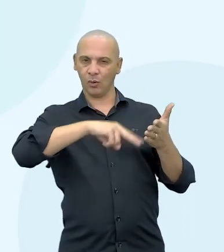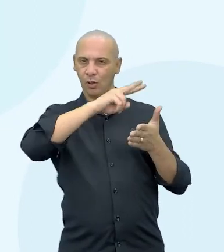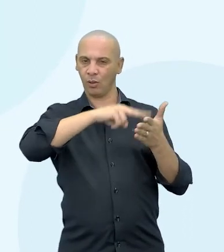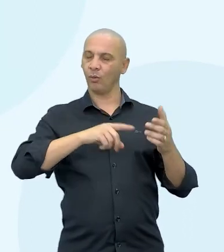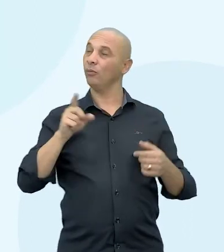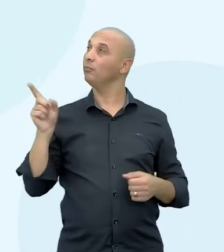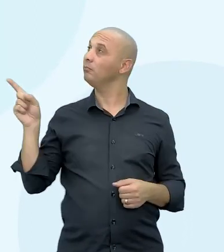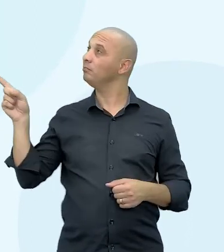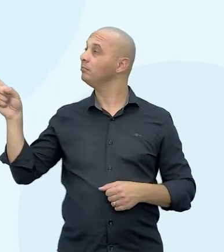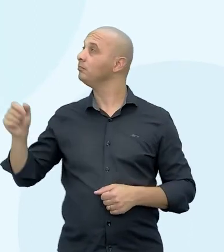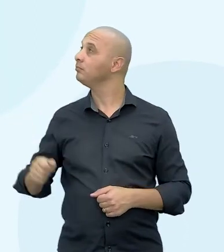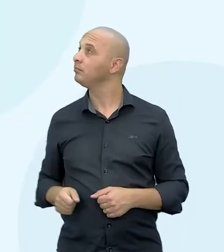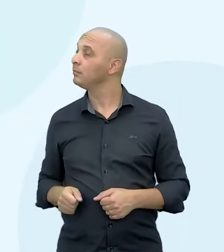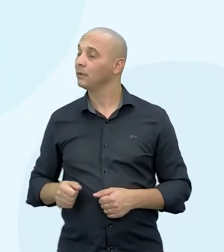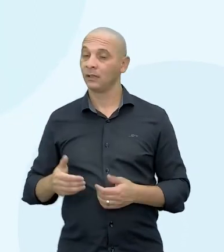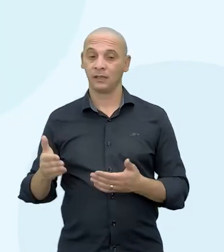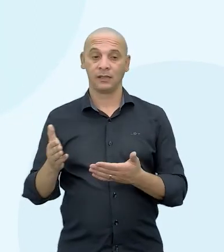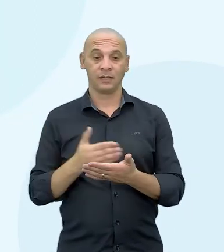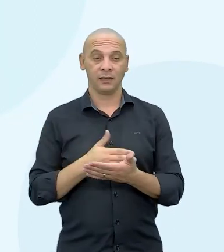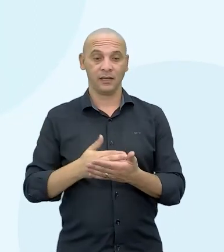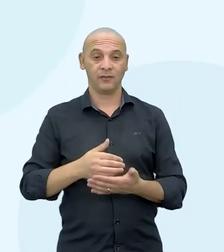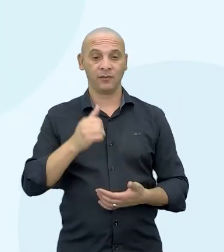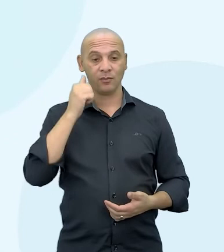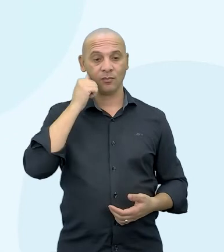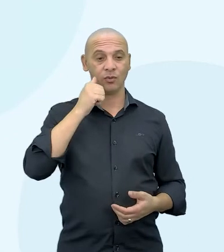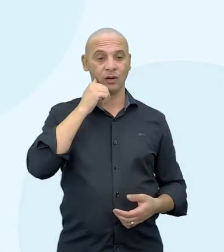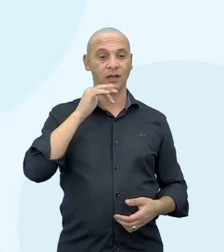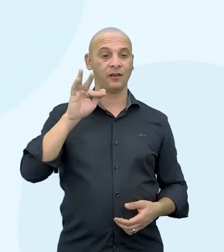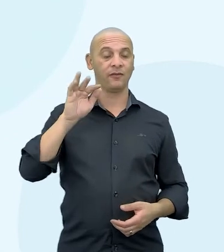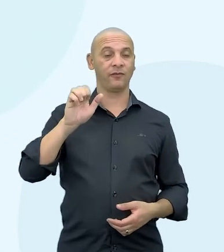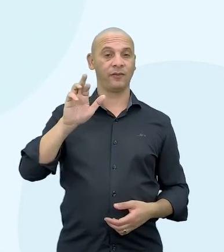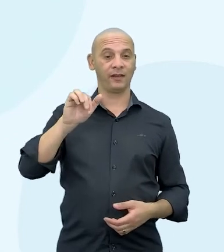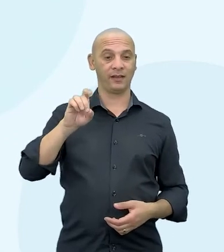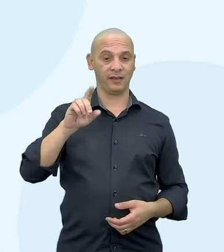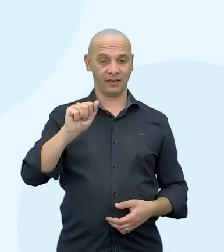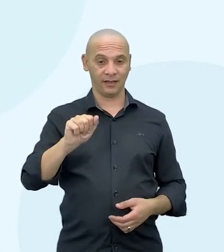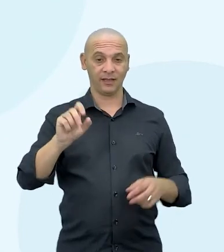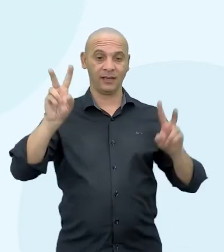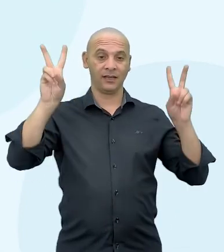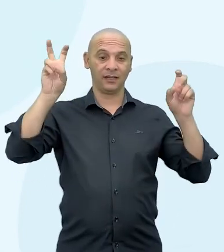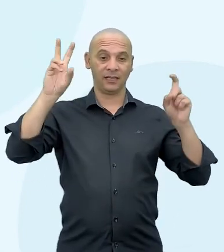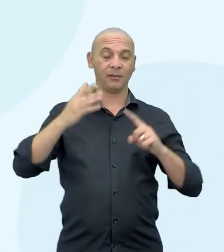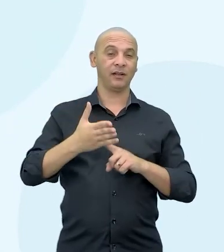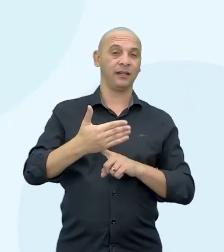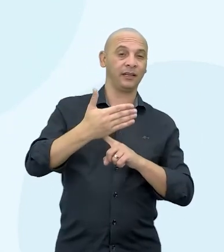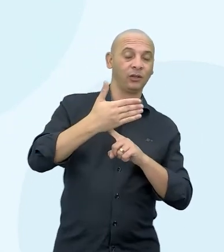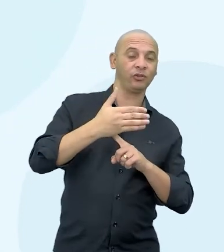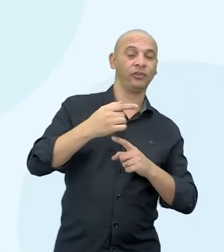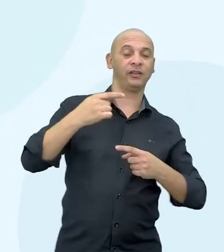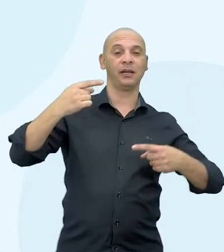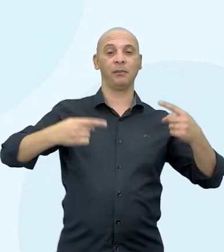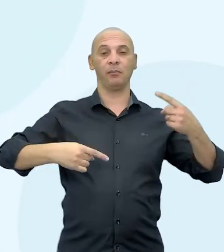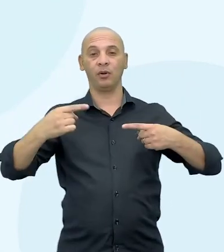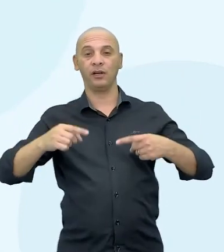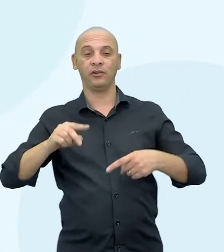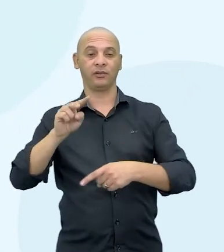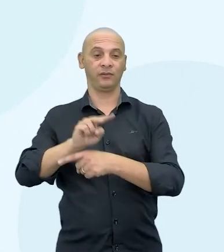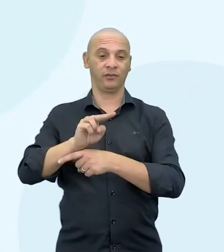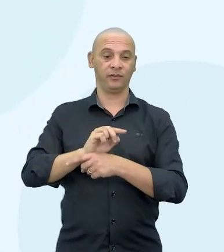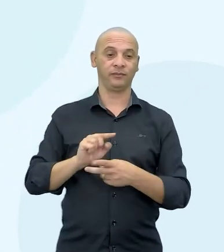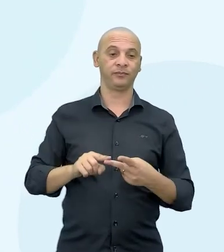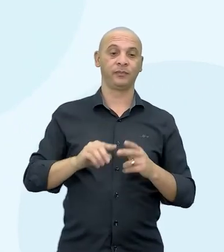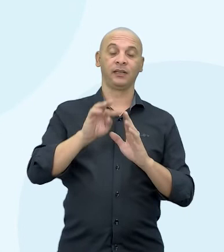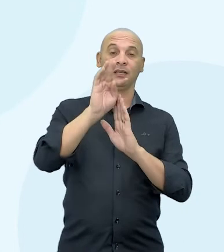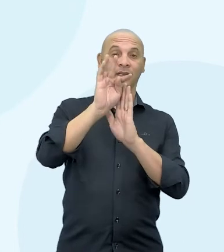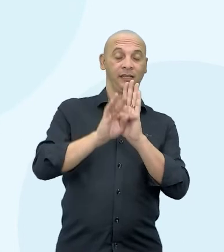tem um livro organizado pela Fernanda Bruna sobre tecnopolíticas da vigilância, um texto do Lucas